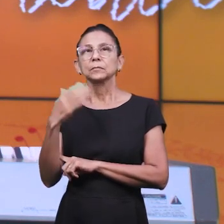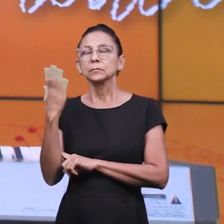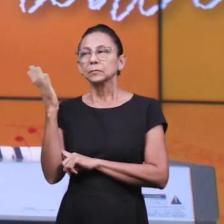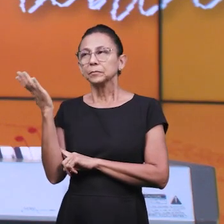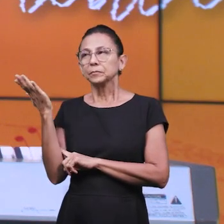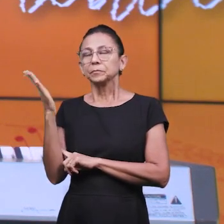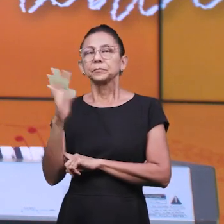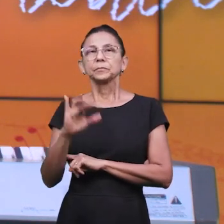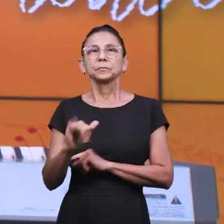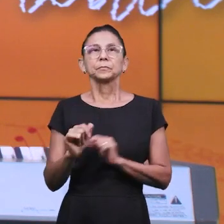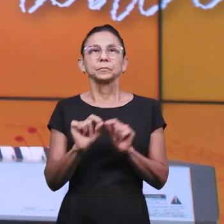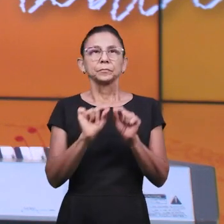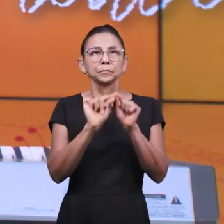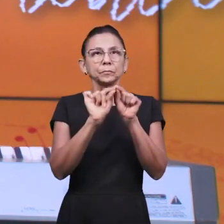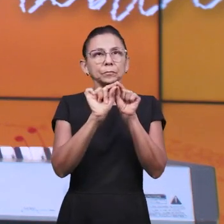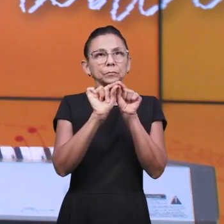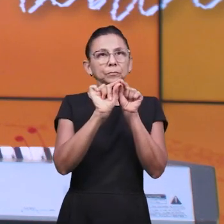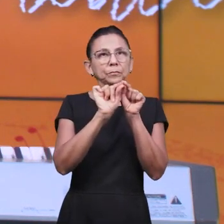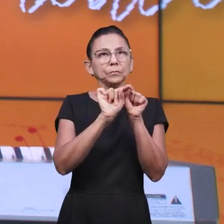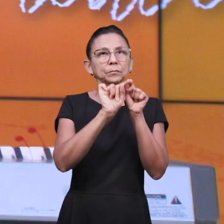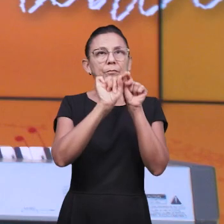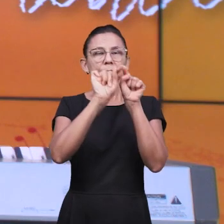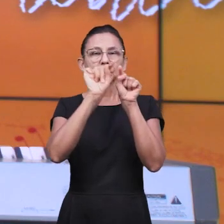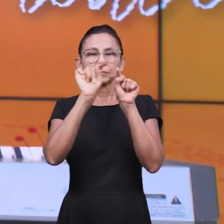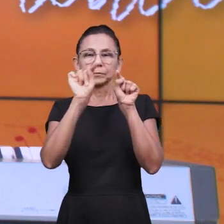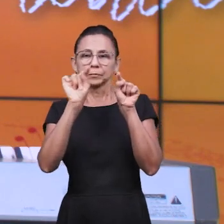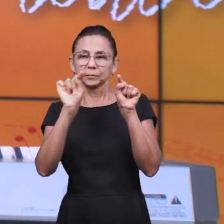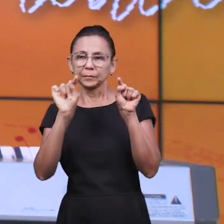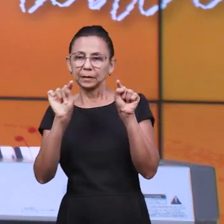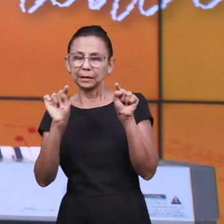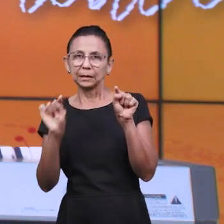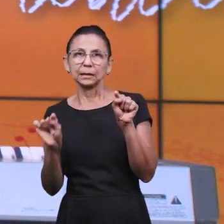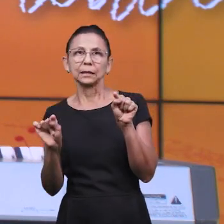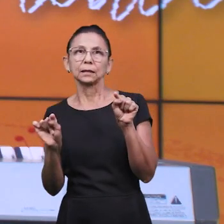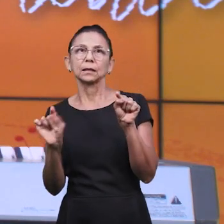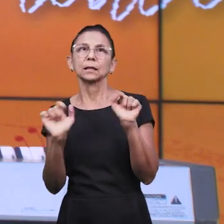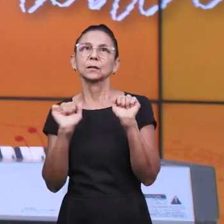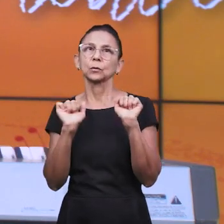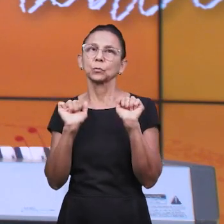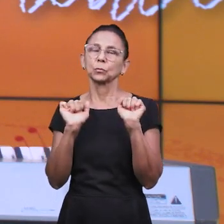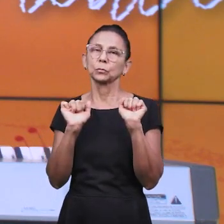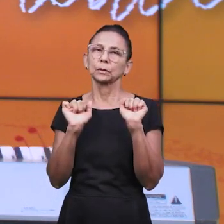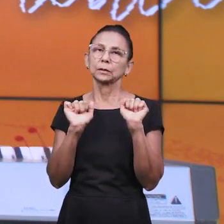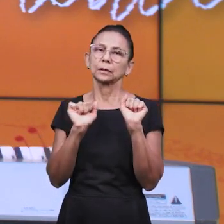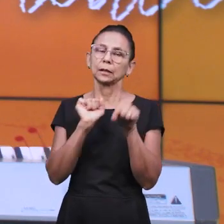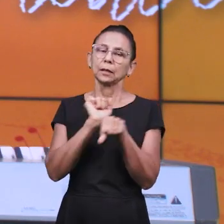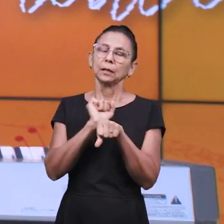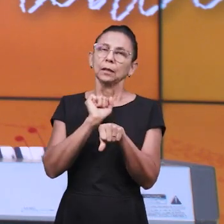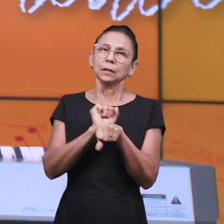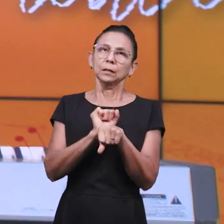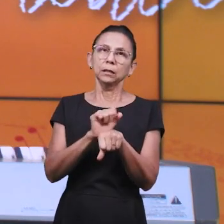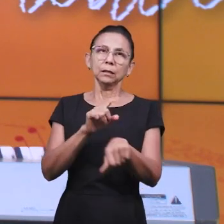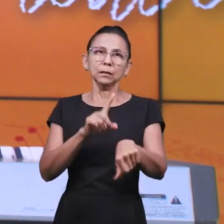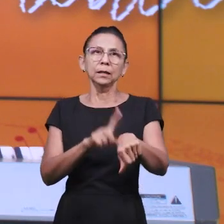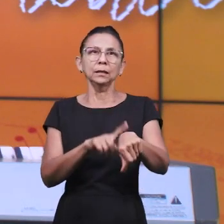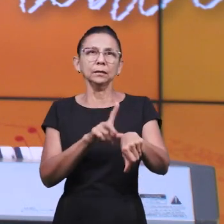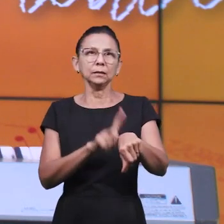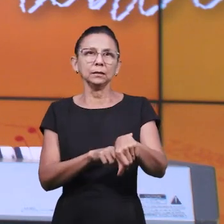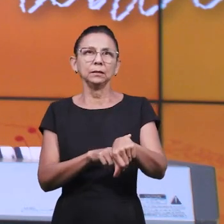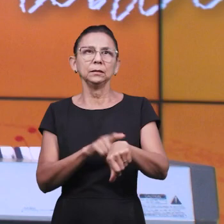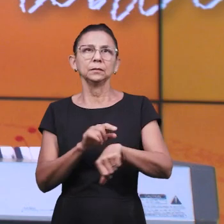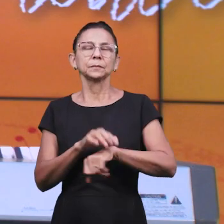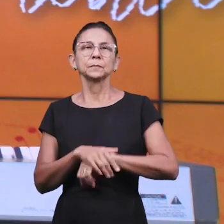pontuada, ligadura. A segunda nota não toca, mas espera o tempo. Esse